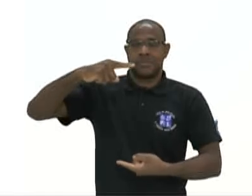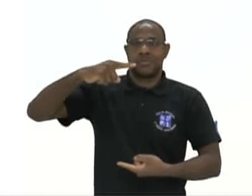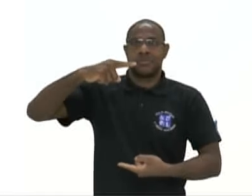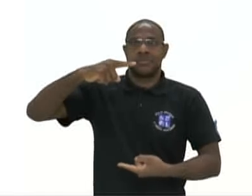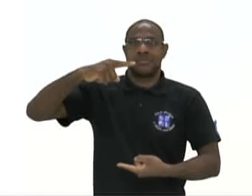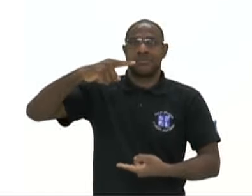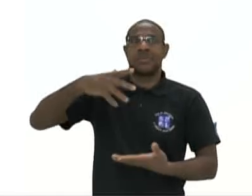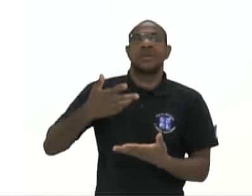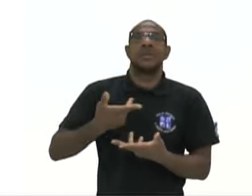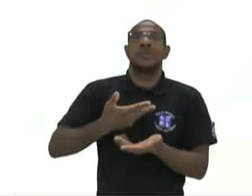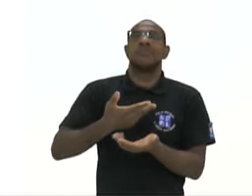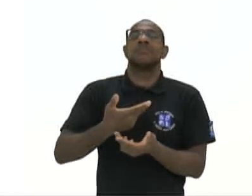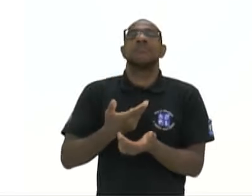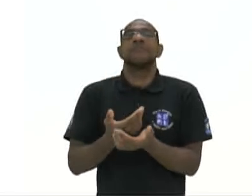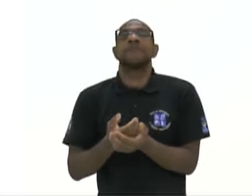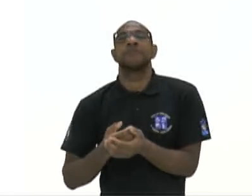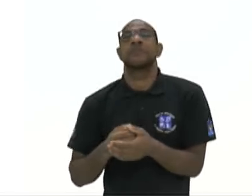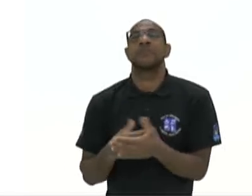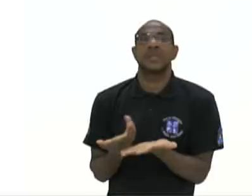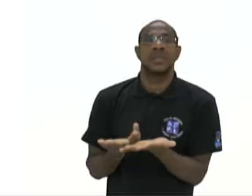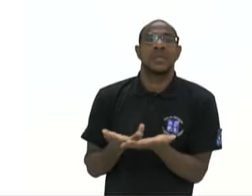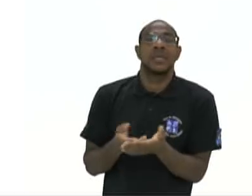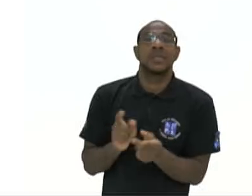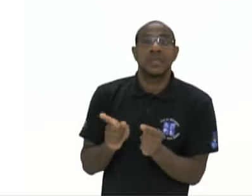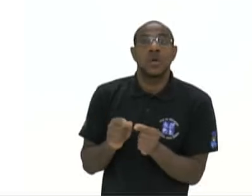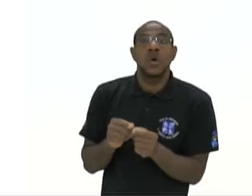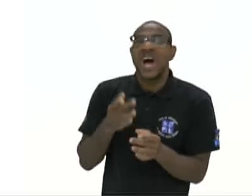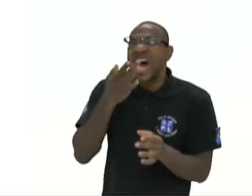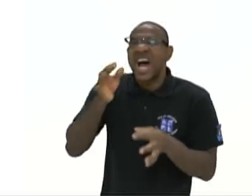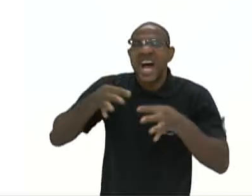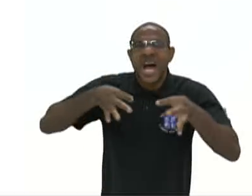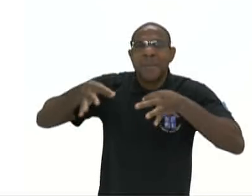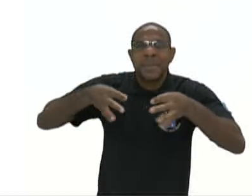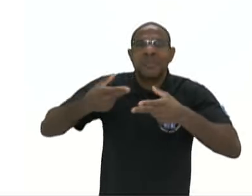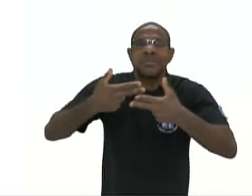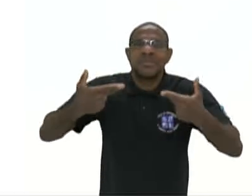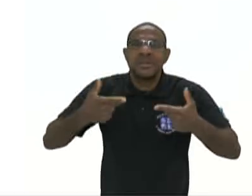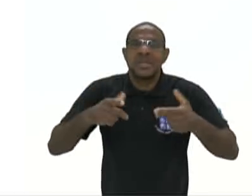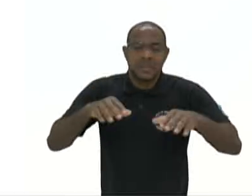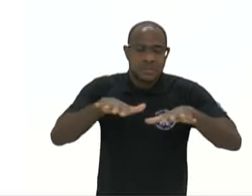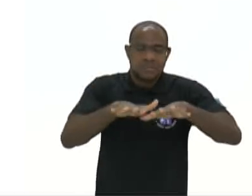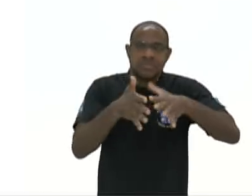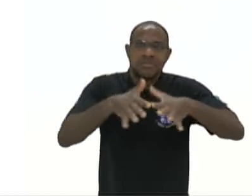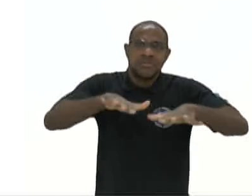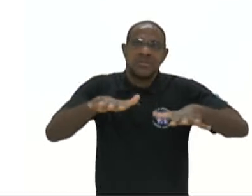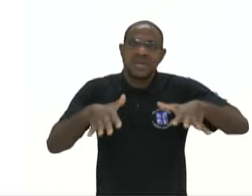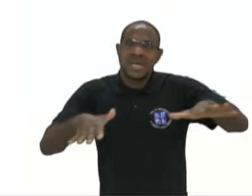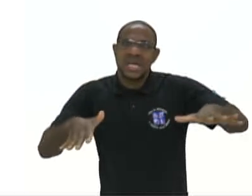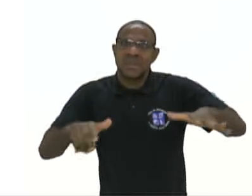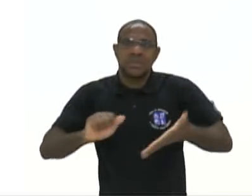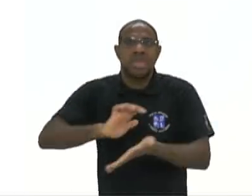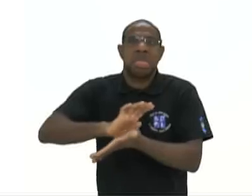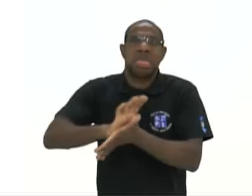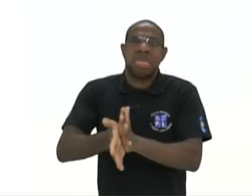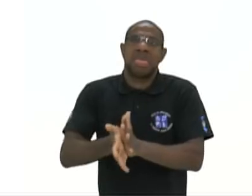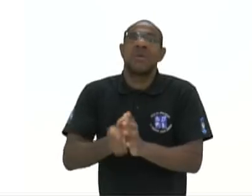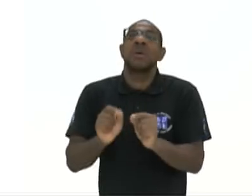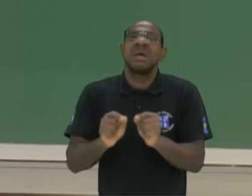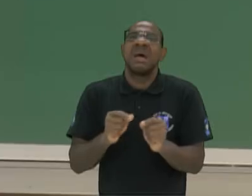de poluição maiores. Os resíduos plásticos nos oceanos são danosos para a vida animal.